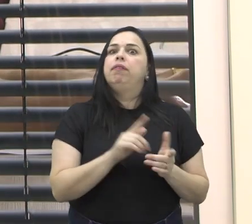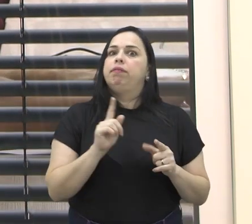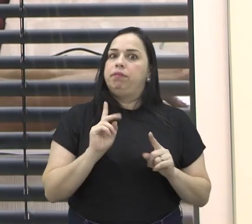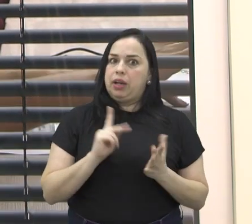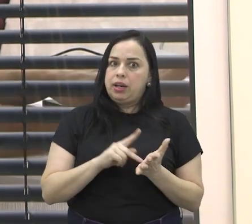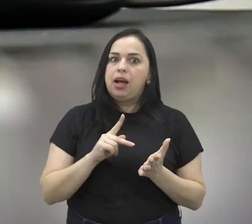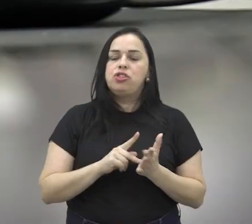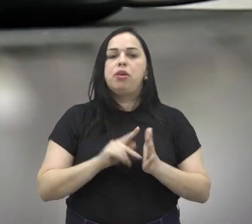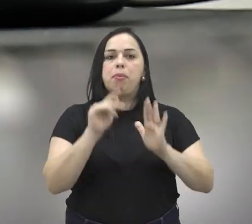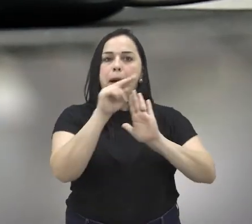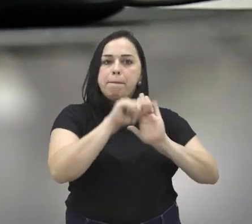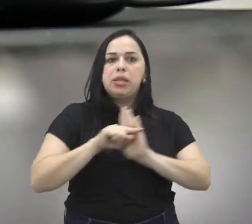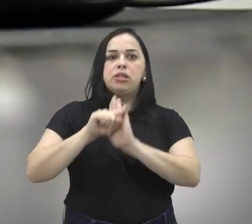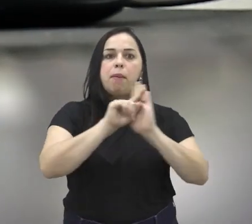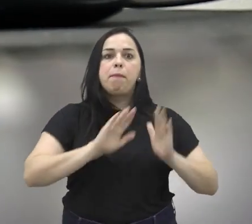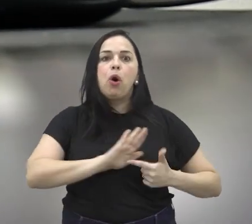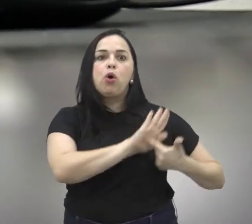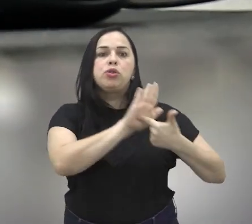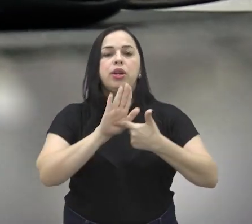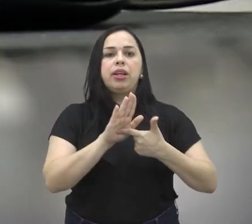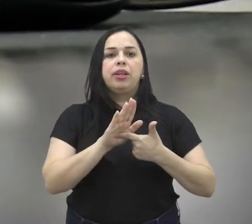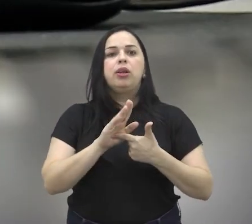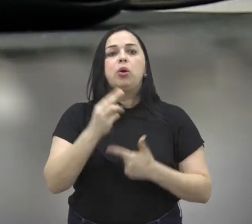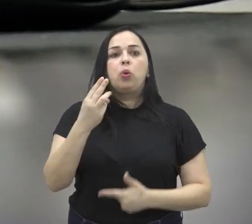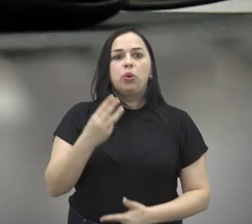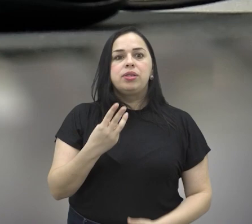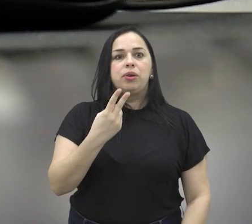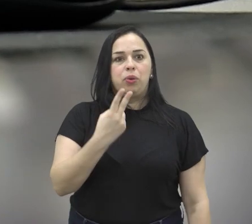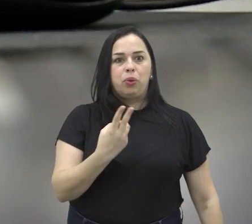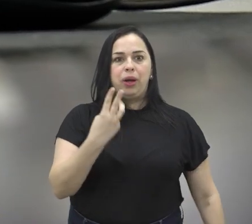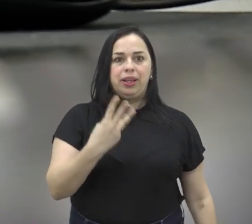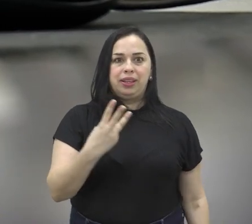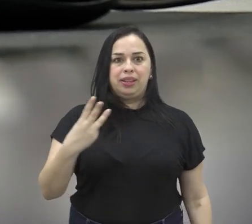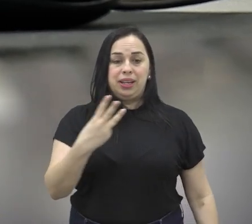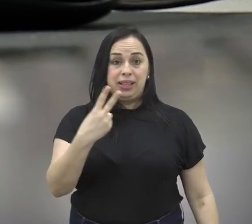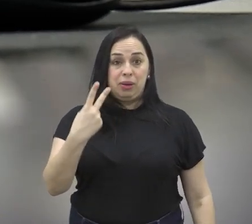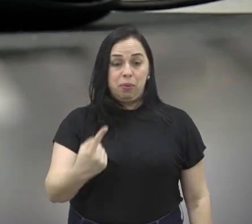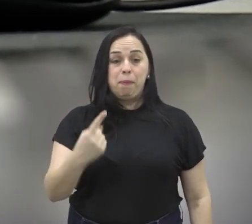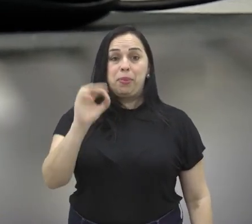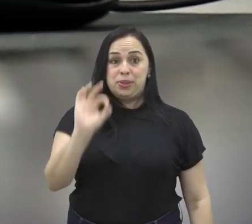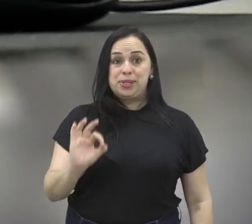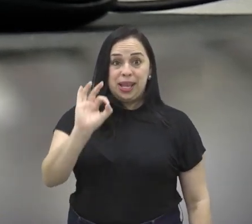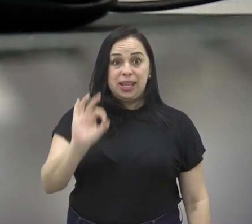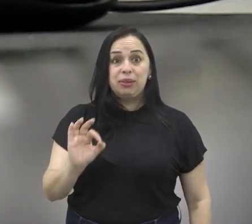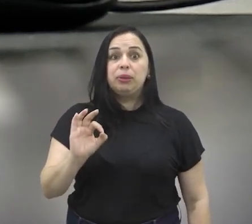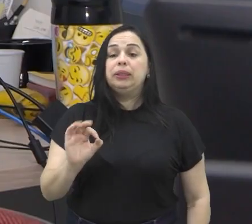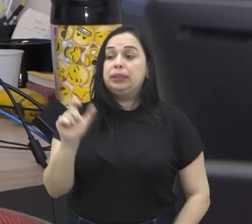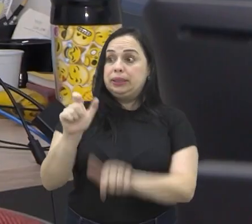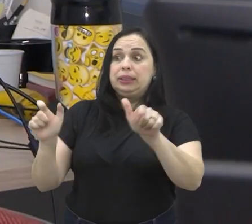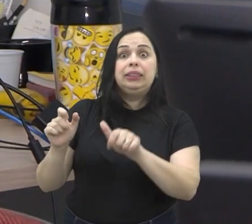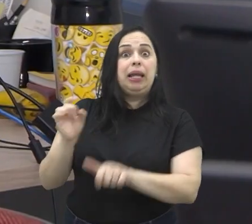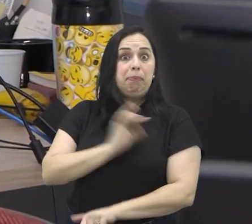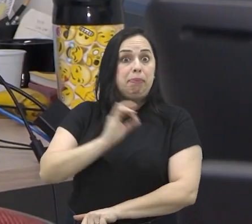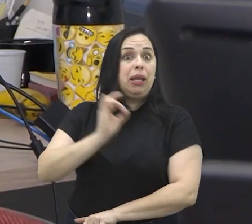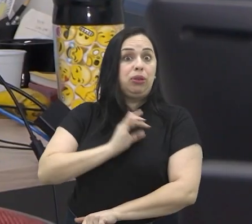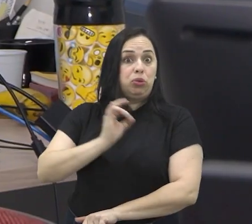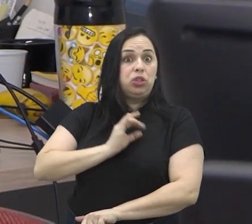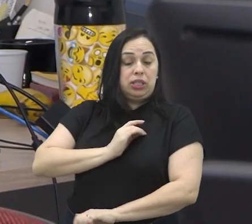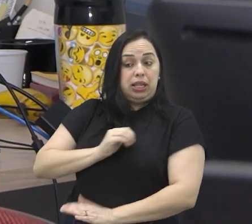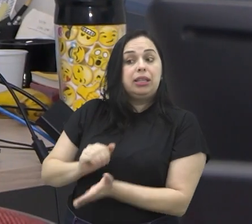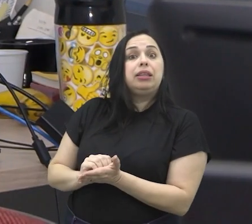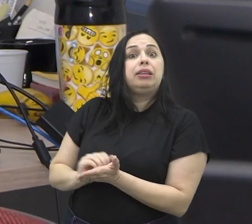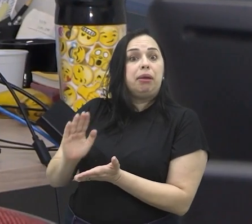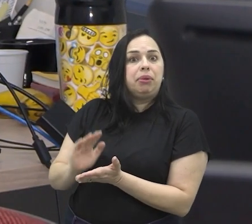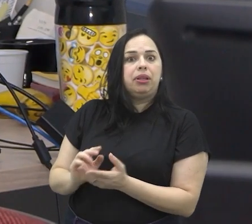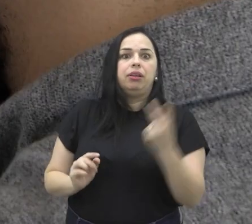cada vez maior. Uma pesquisa apontou que praticamente 1/3 das pessoas, 31%, têm muito medo de